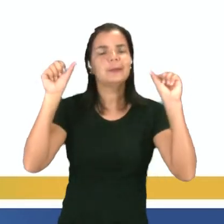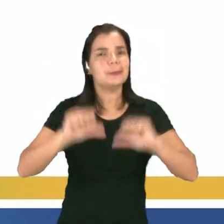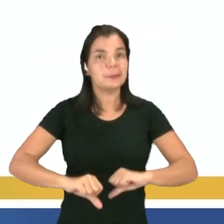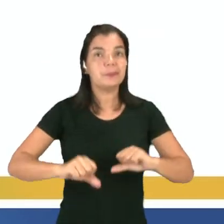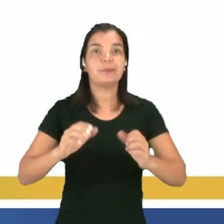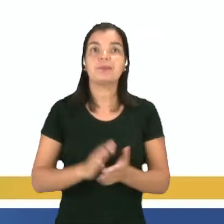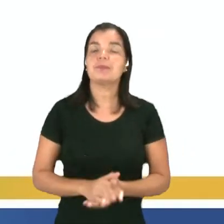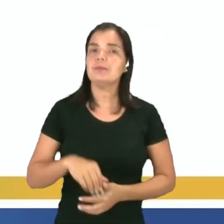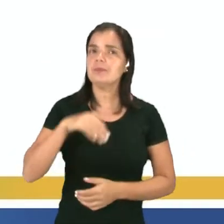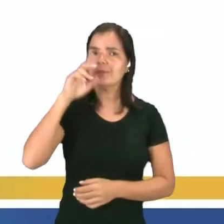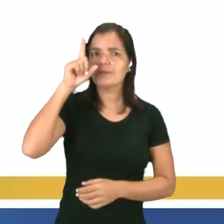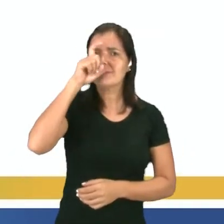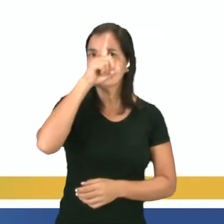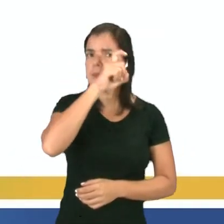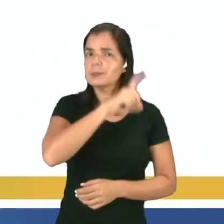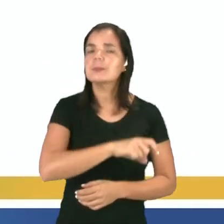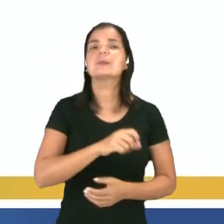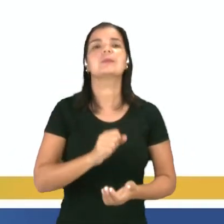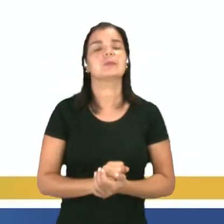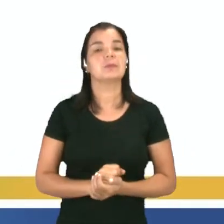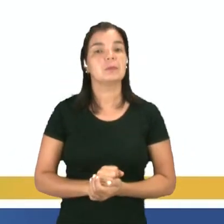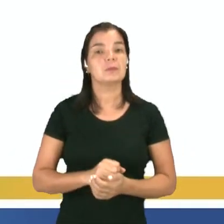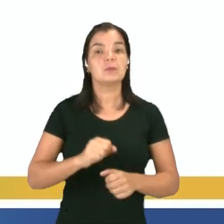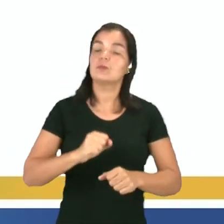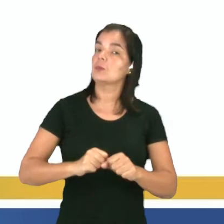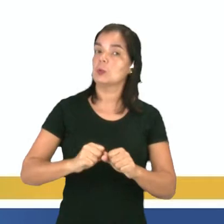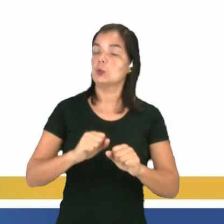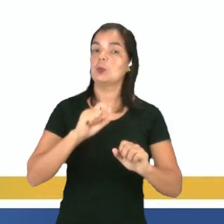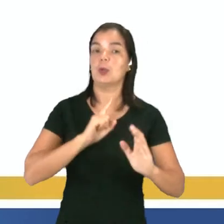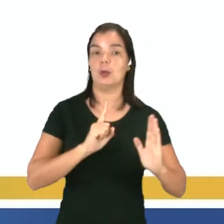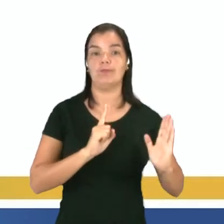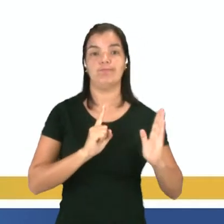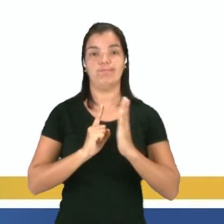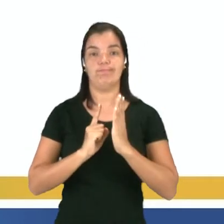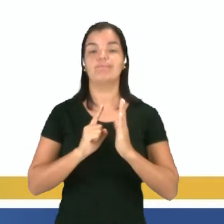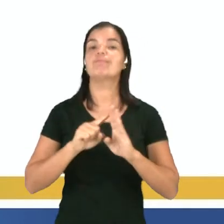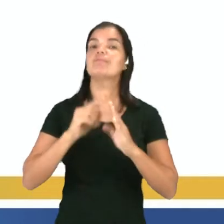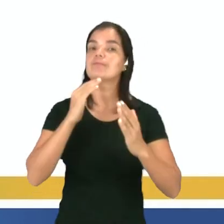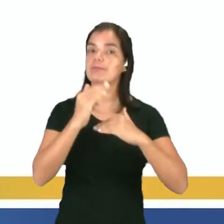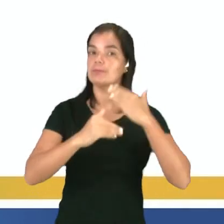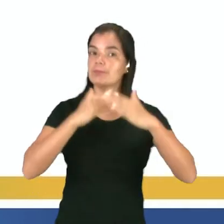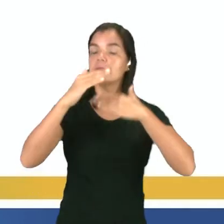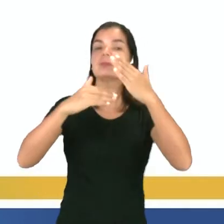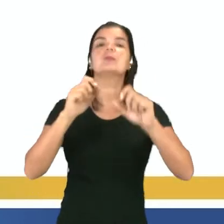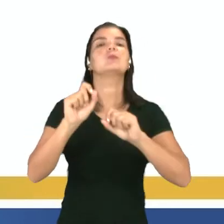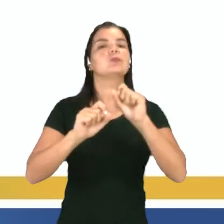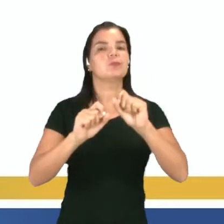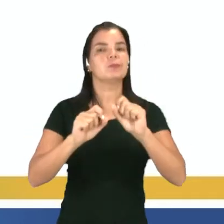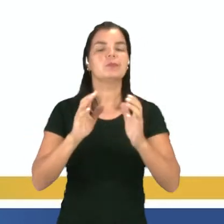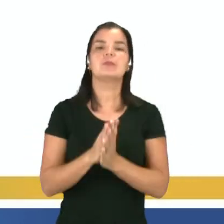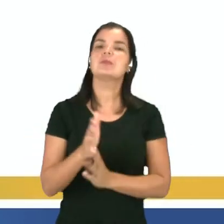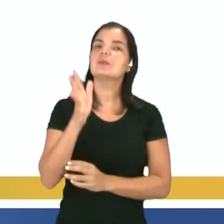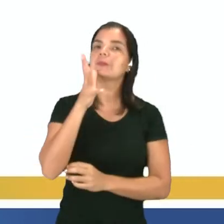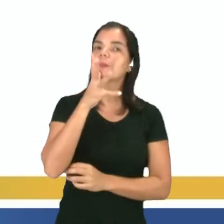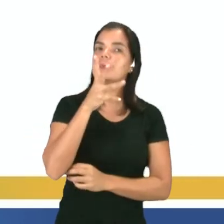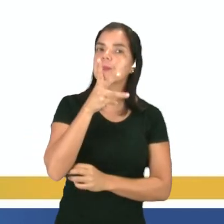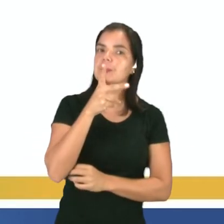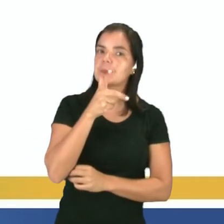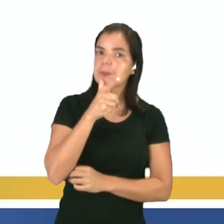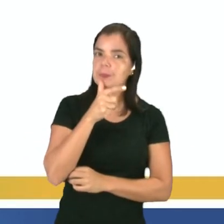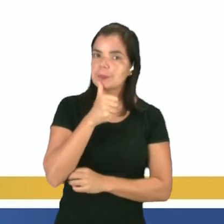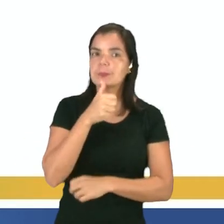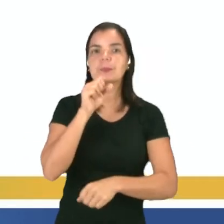meses mais duros da distinta quarentena, indica que a reativação do crescimento será mais lenta do que